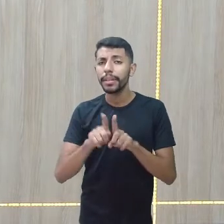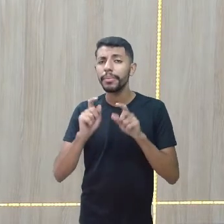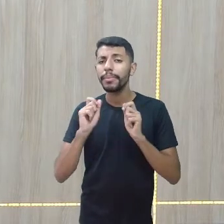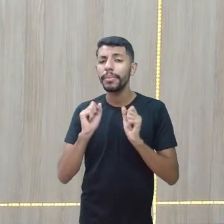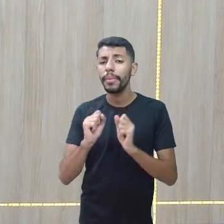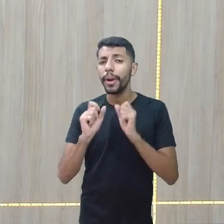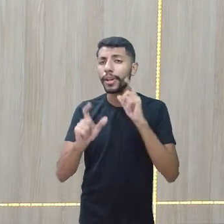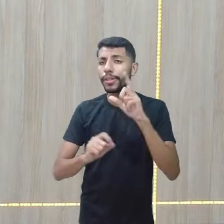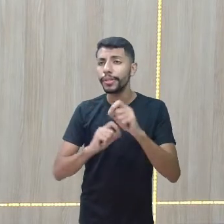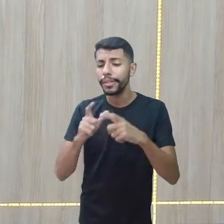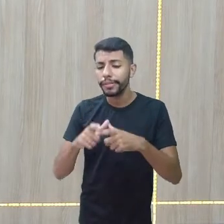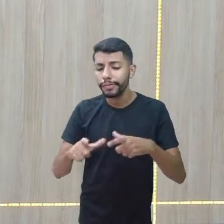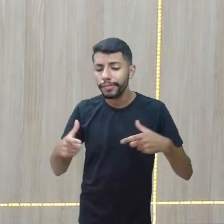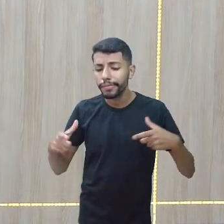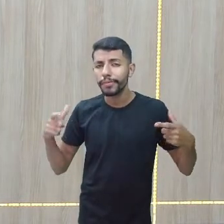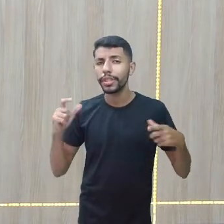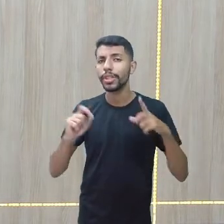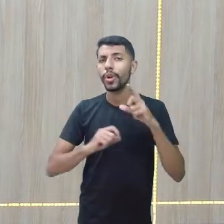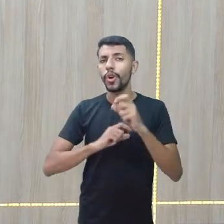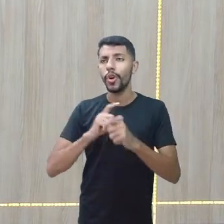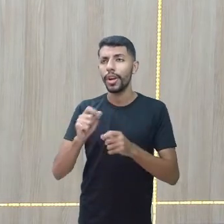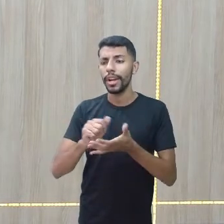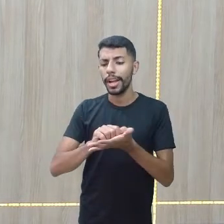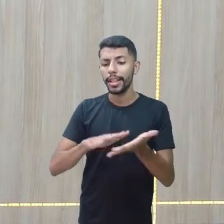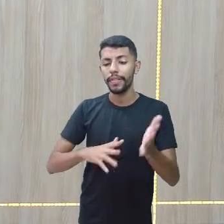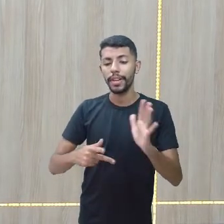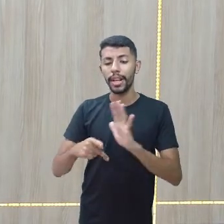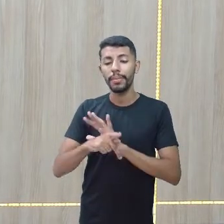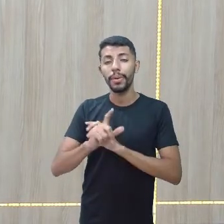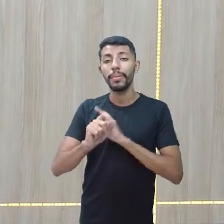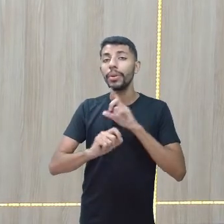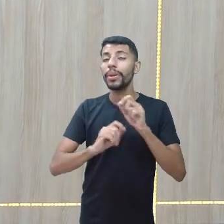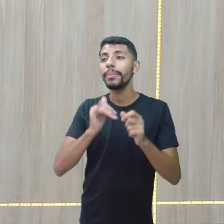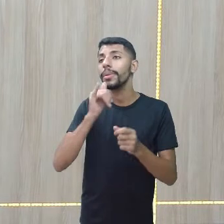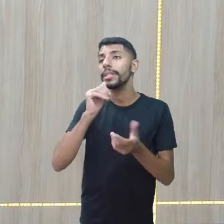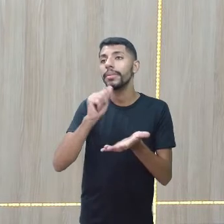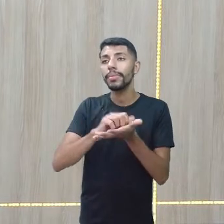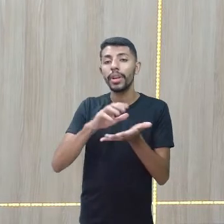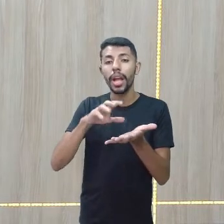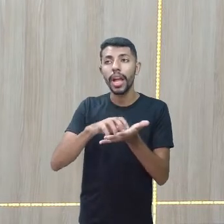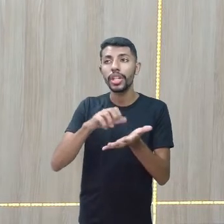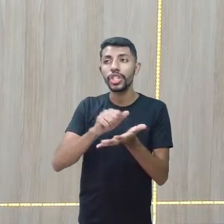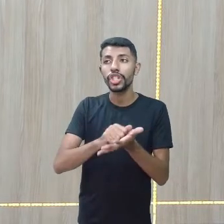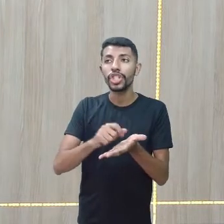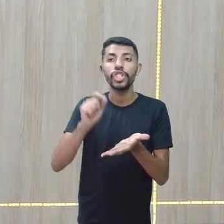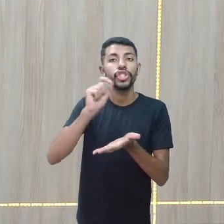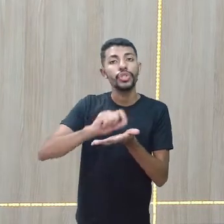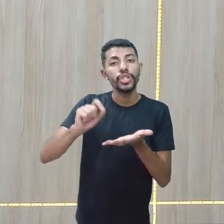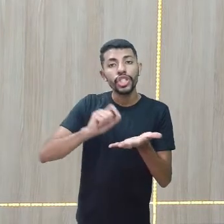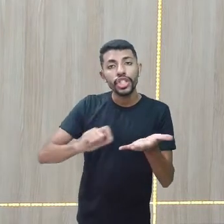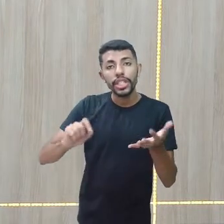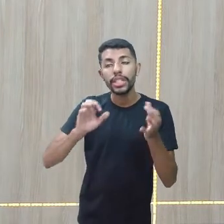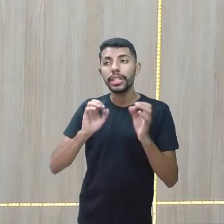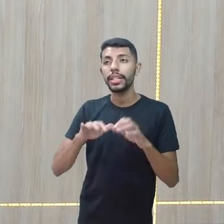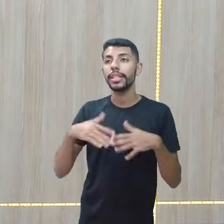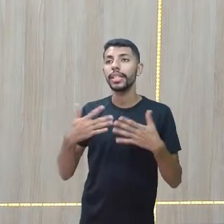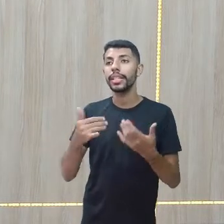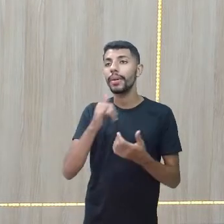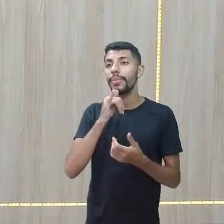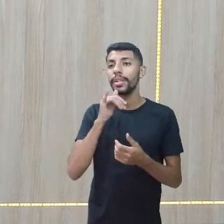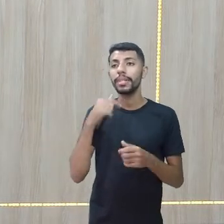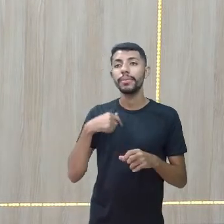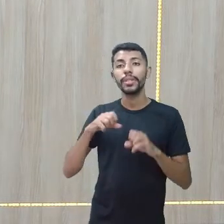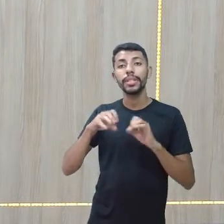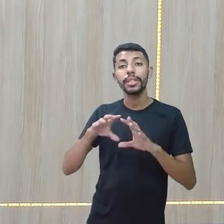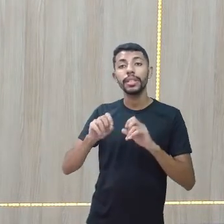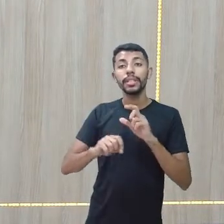ampliar uma atividade como, por exemplo, de registro, de escrita. Então, eu estou trabalhando numeral